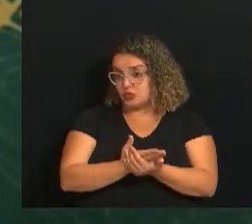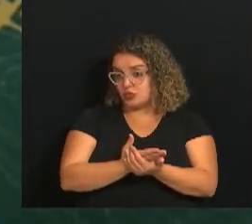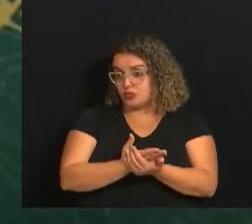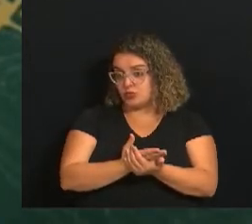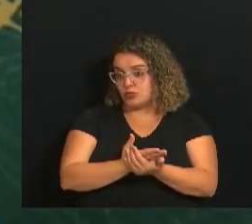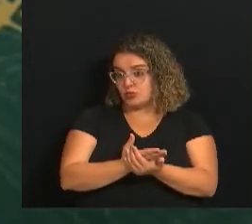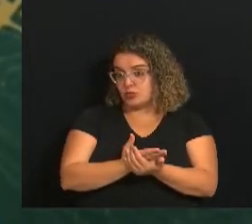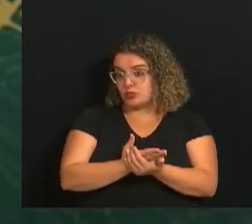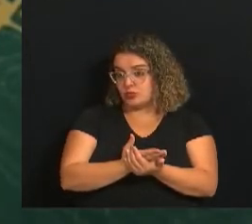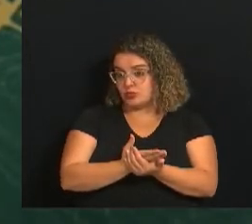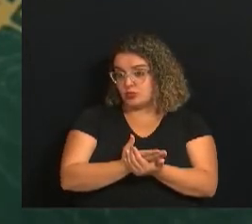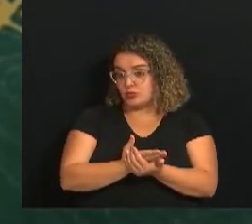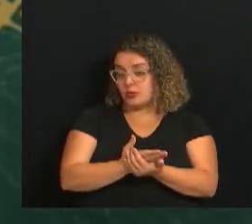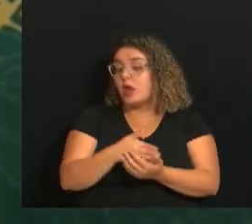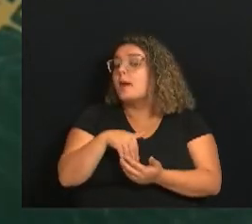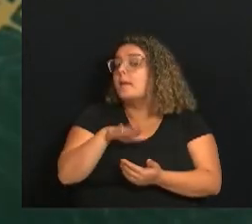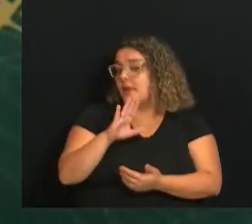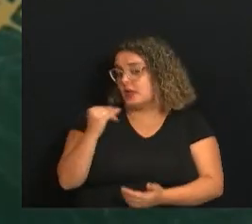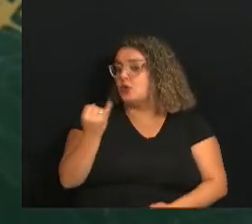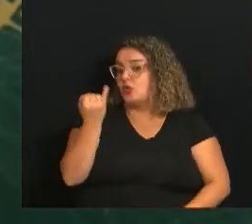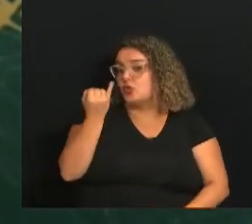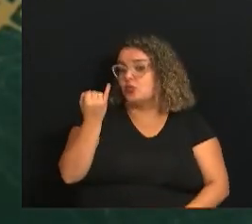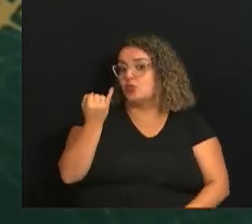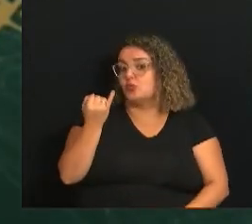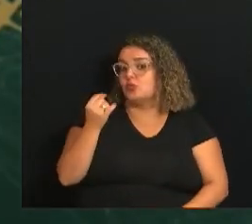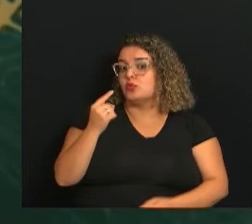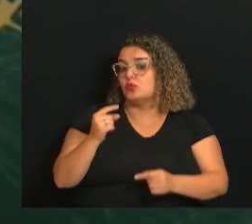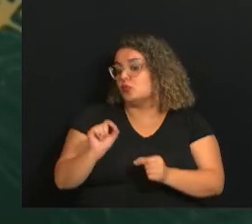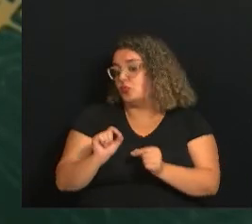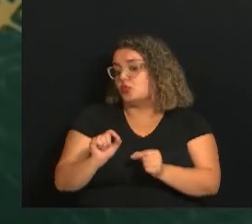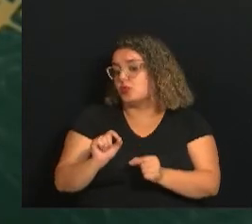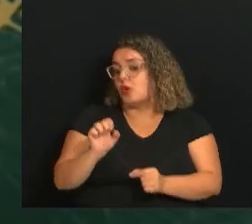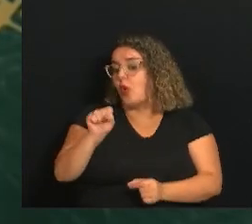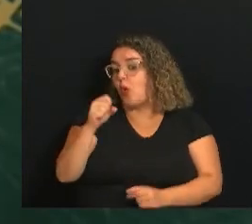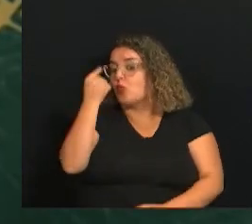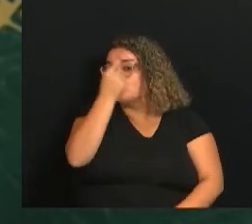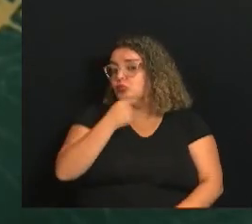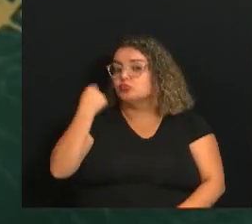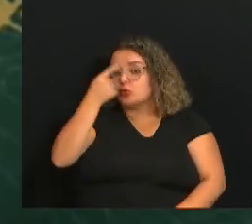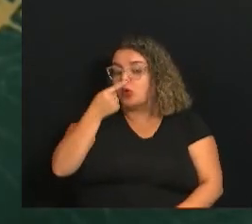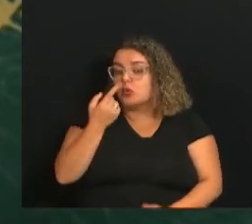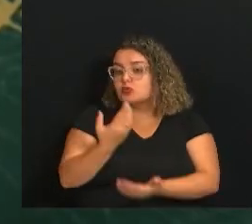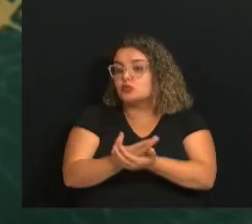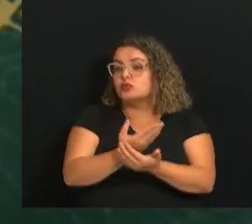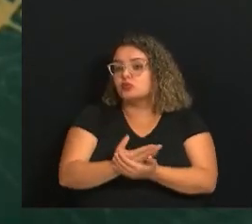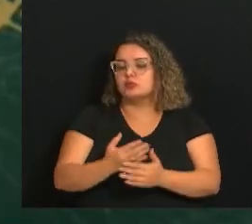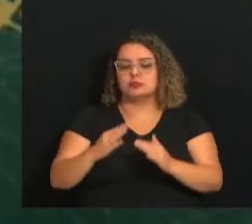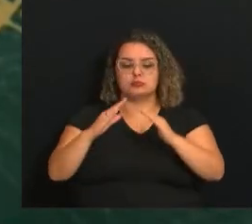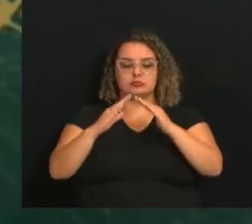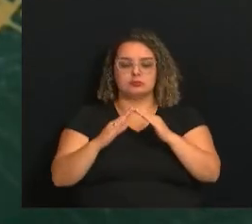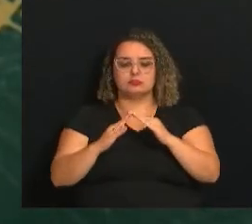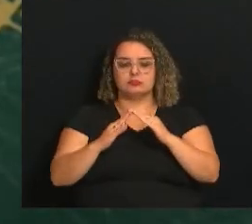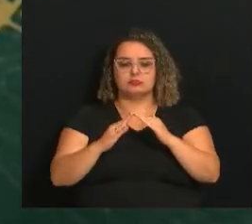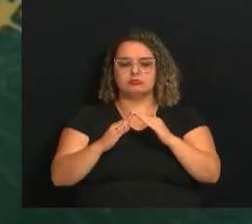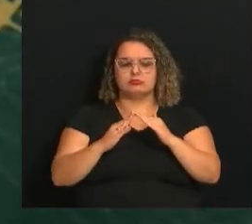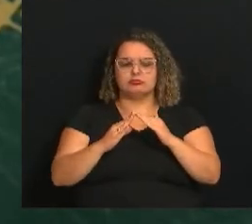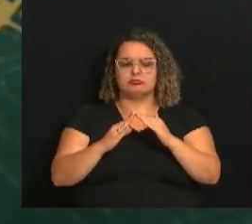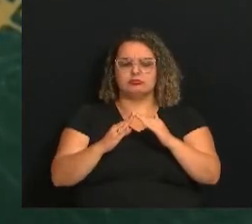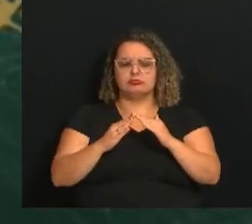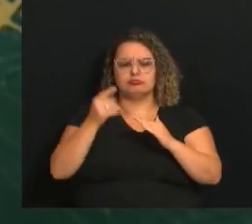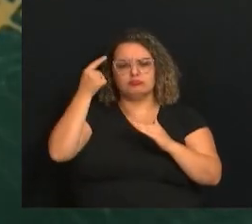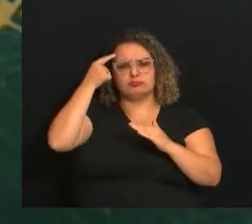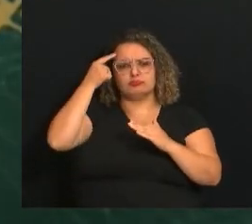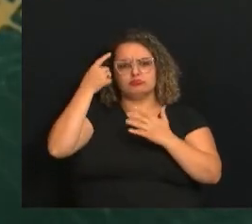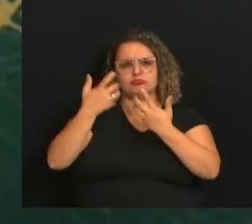3 horas valem mais do que 8 horas, por exemplo. Aí o pessoal em casa talvez pode ter falado, puxa vida,